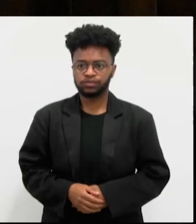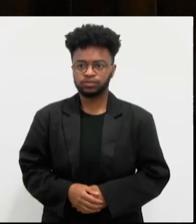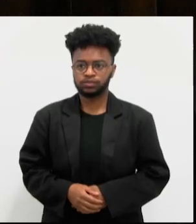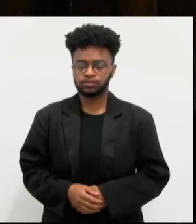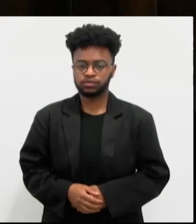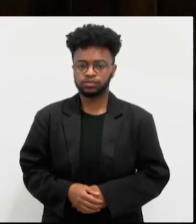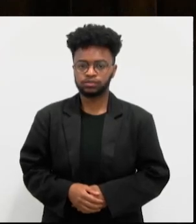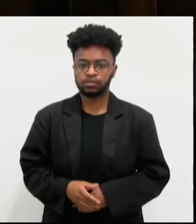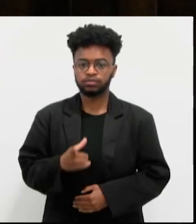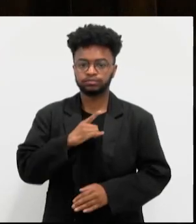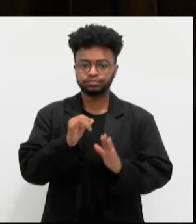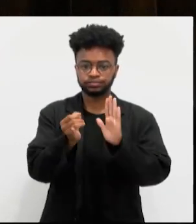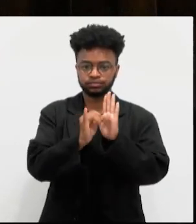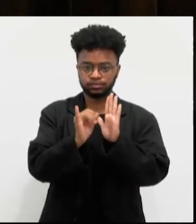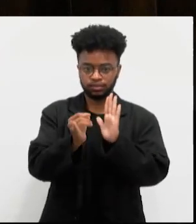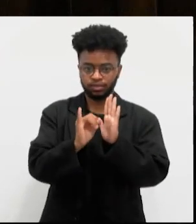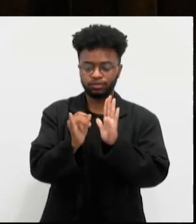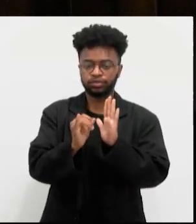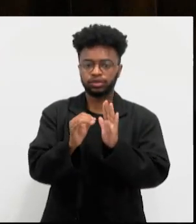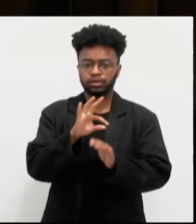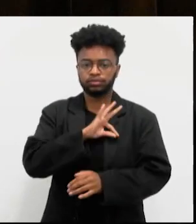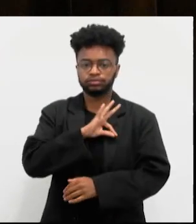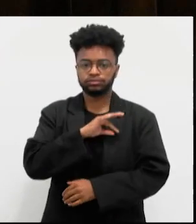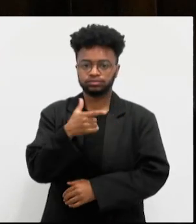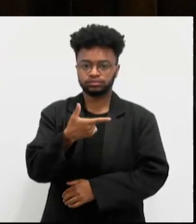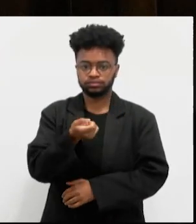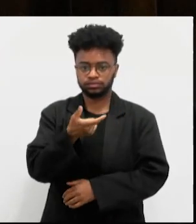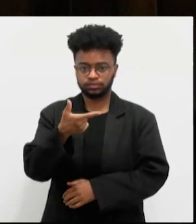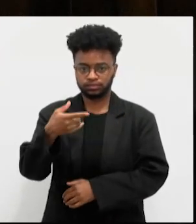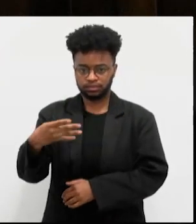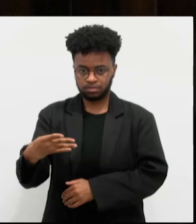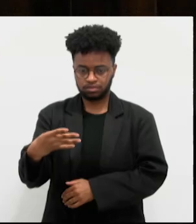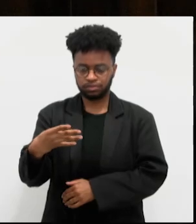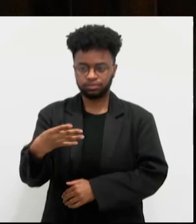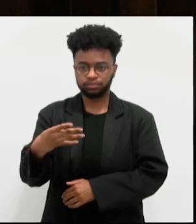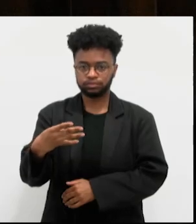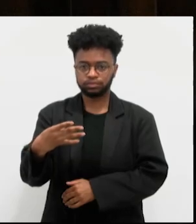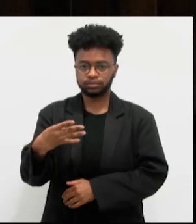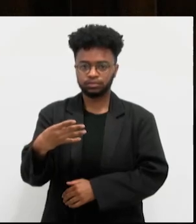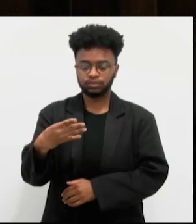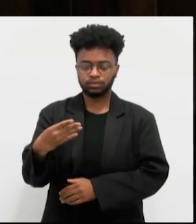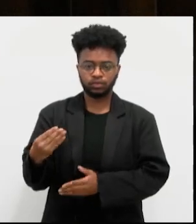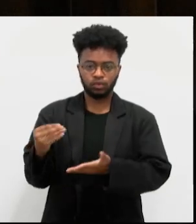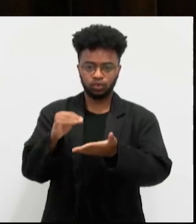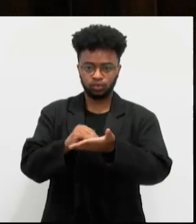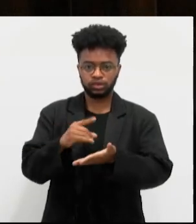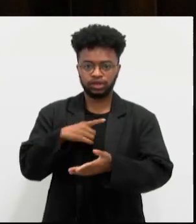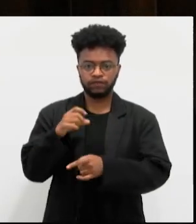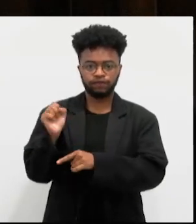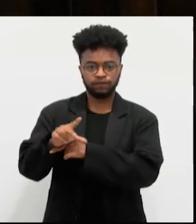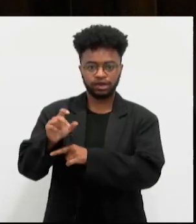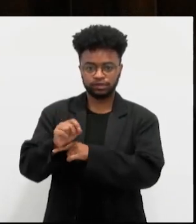O edital para oficial da PM de 2024 previa 100 vagas.